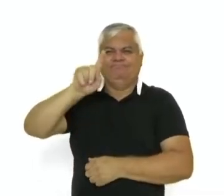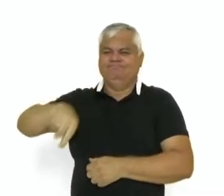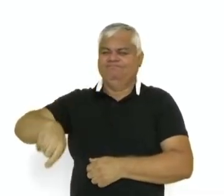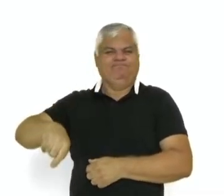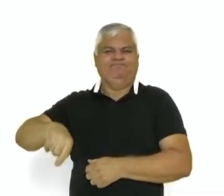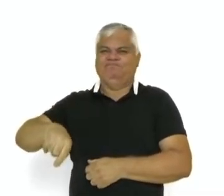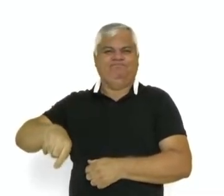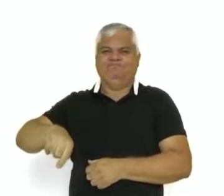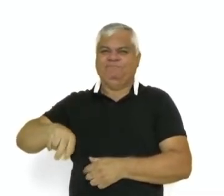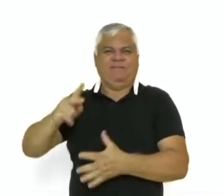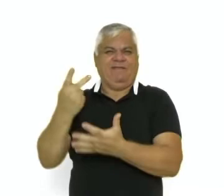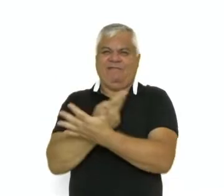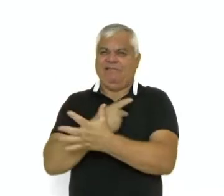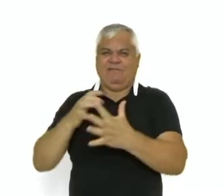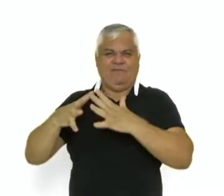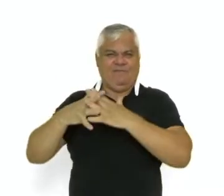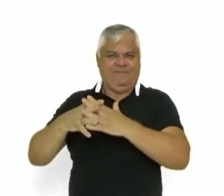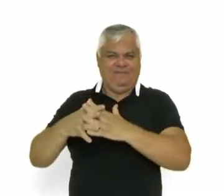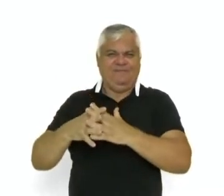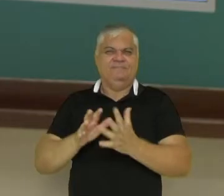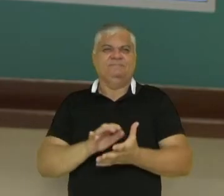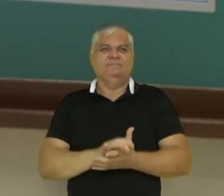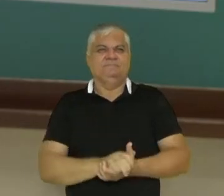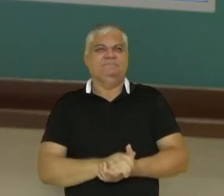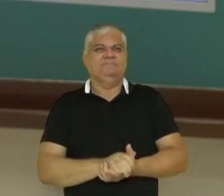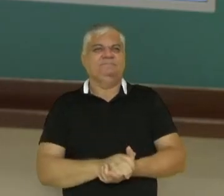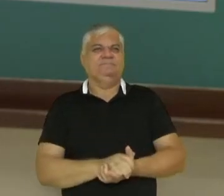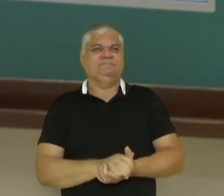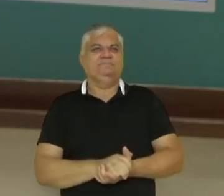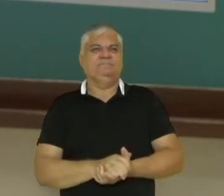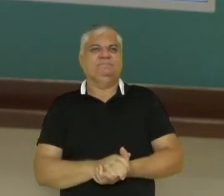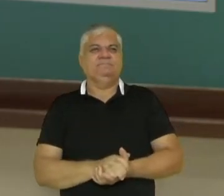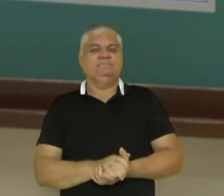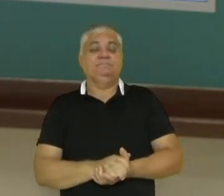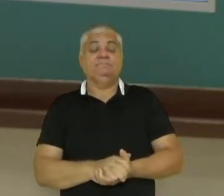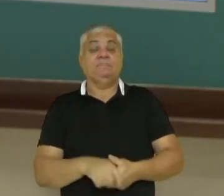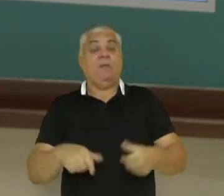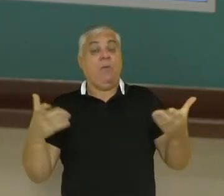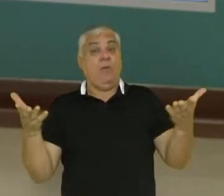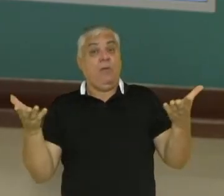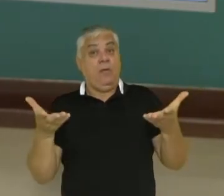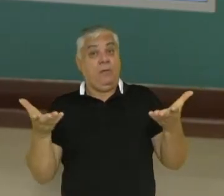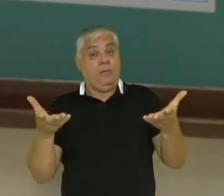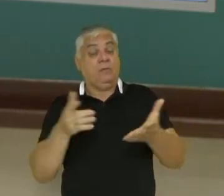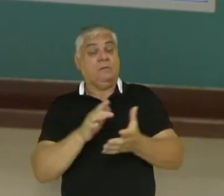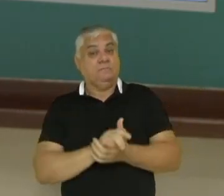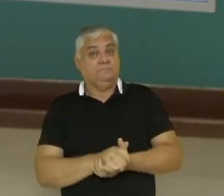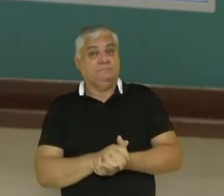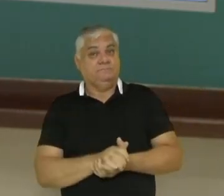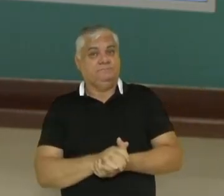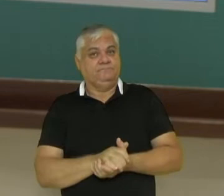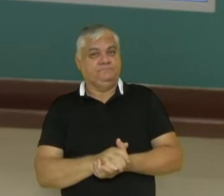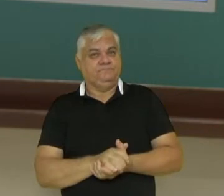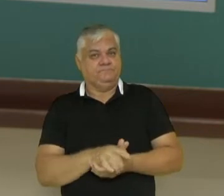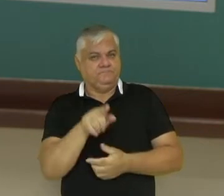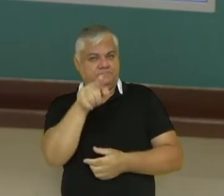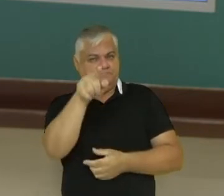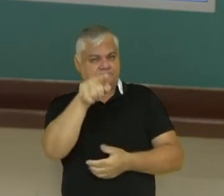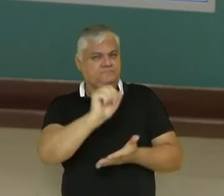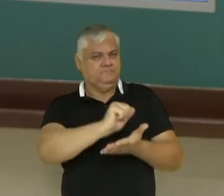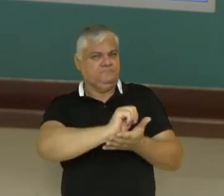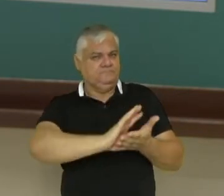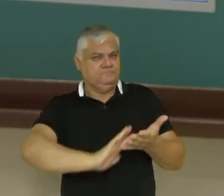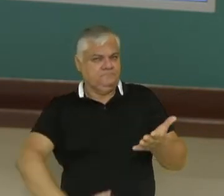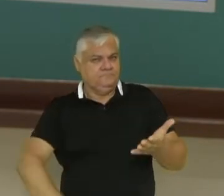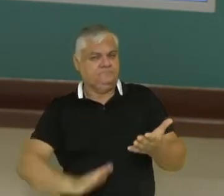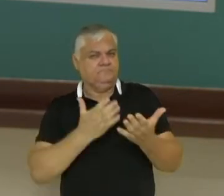bem complicadinho, certo? Beleza. Agora, meus queridos, eu vou deixar uma atividade para vocês aqui